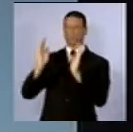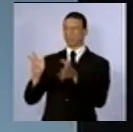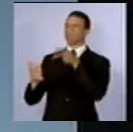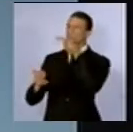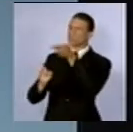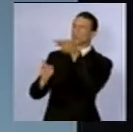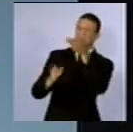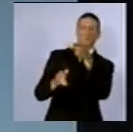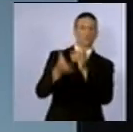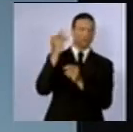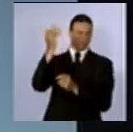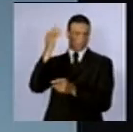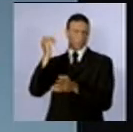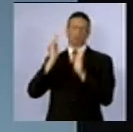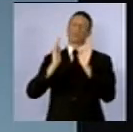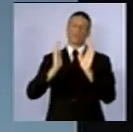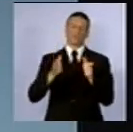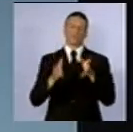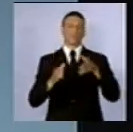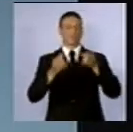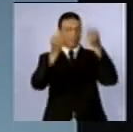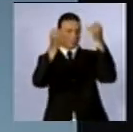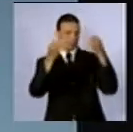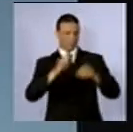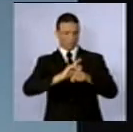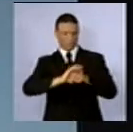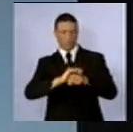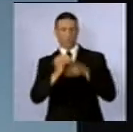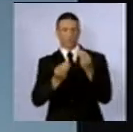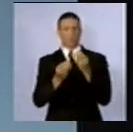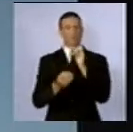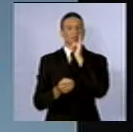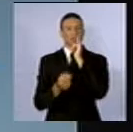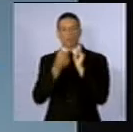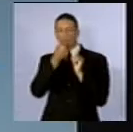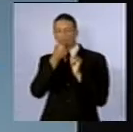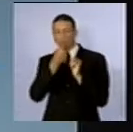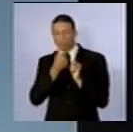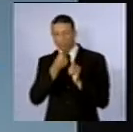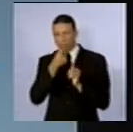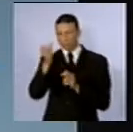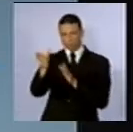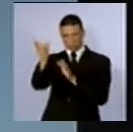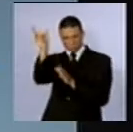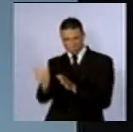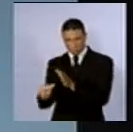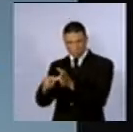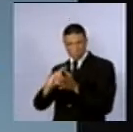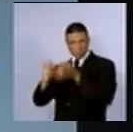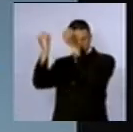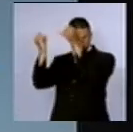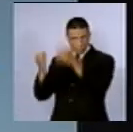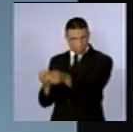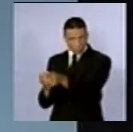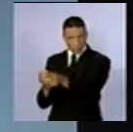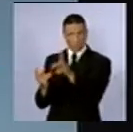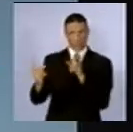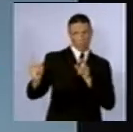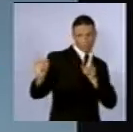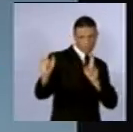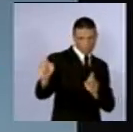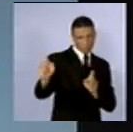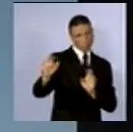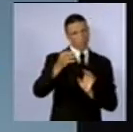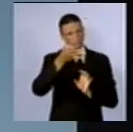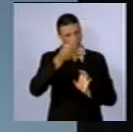dias anteriores né E mesmo o expositor que me antecedeu fez algumas colocações nesse sentido mas eu queria chamar atenção alguns